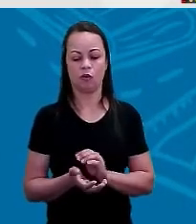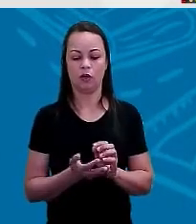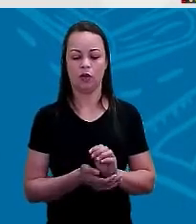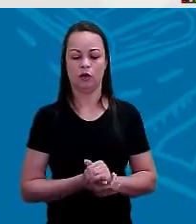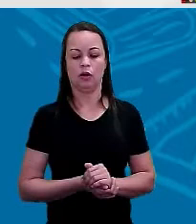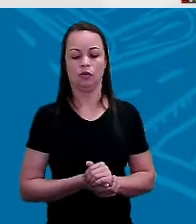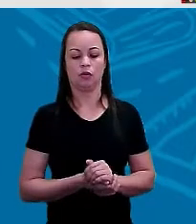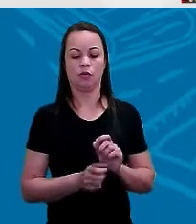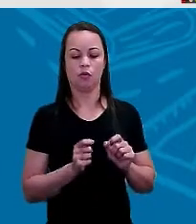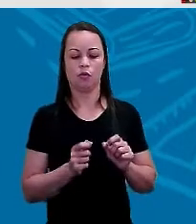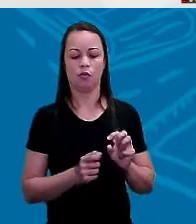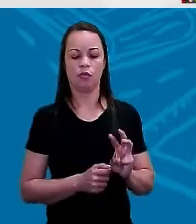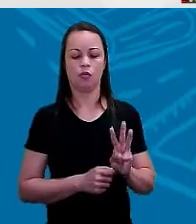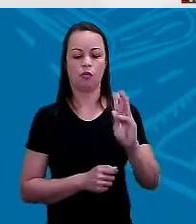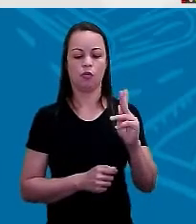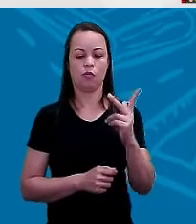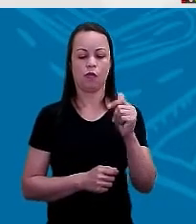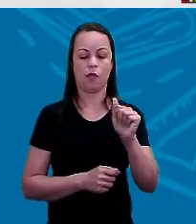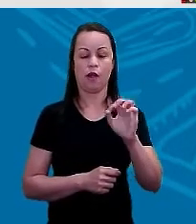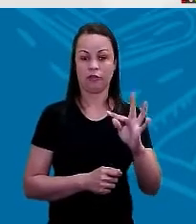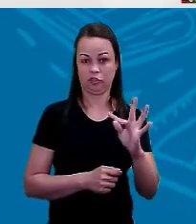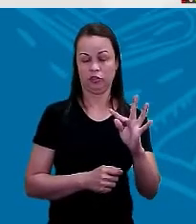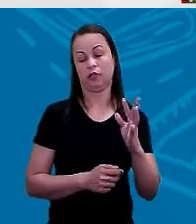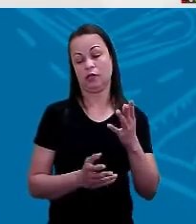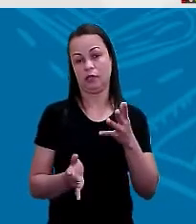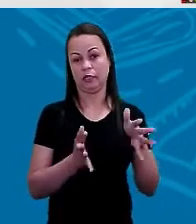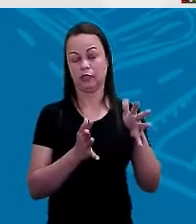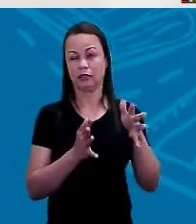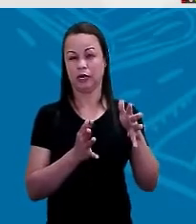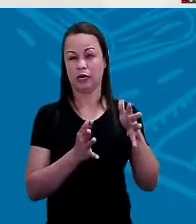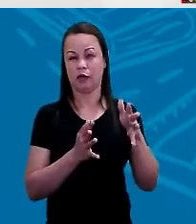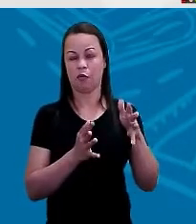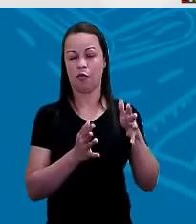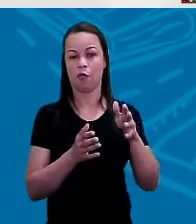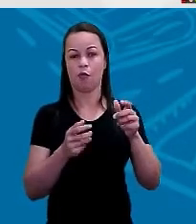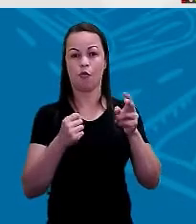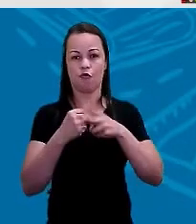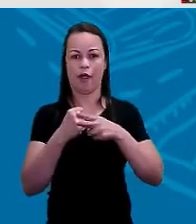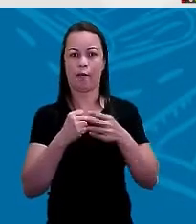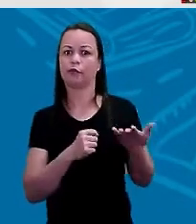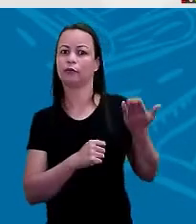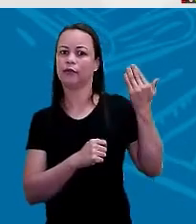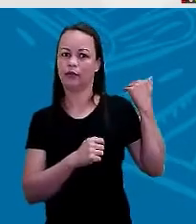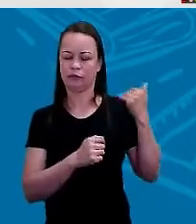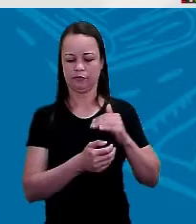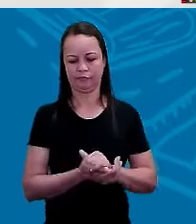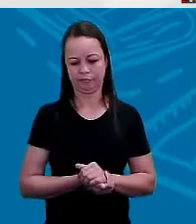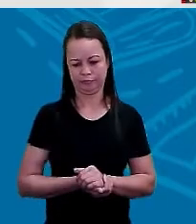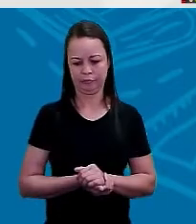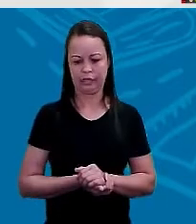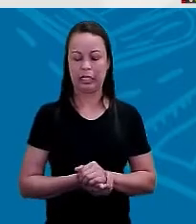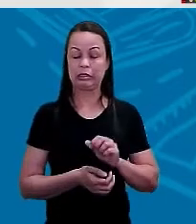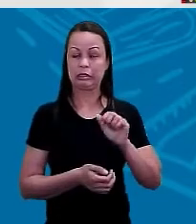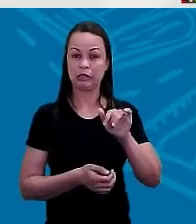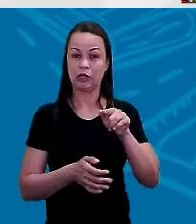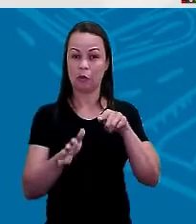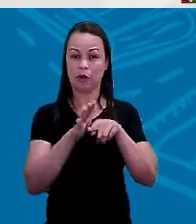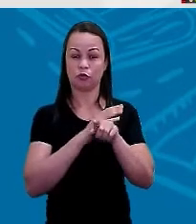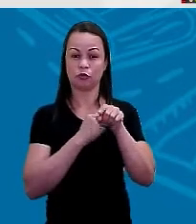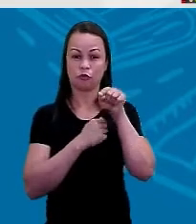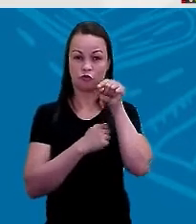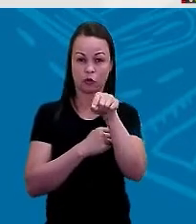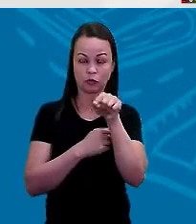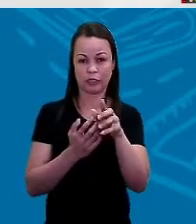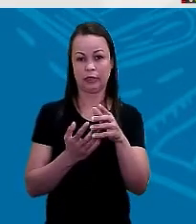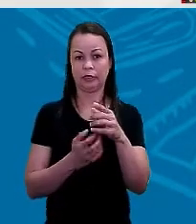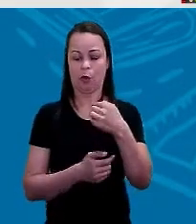no passado, a resposta tem que ser com verbo no passado. Então, mas quando eu pergunto you, você responde eu.